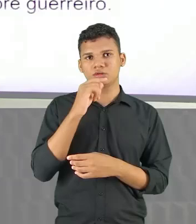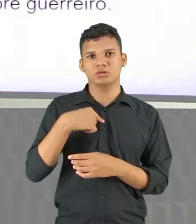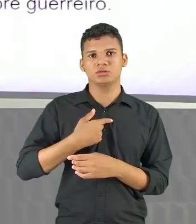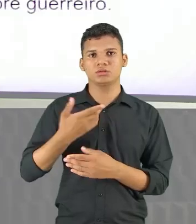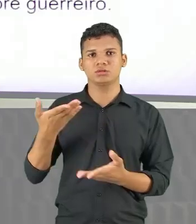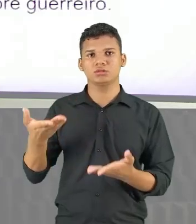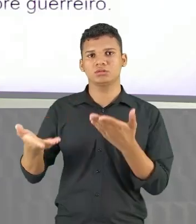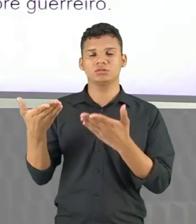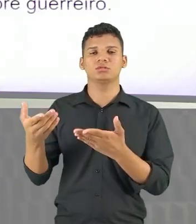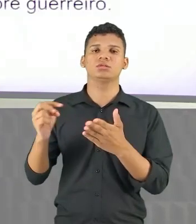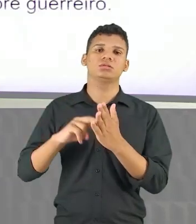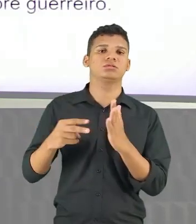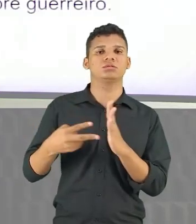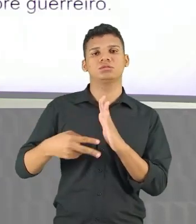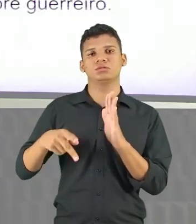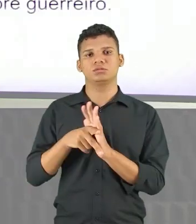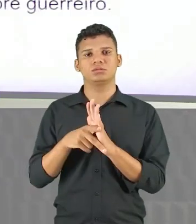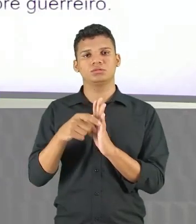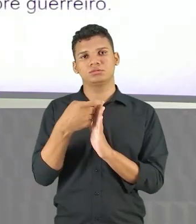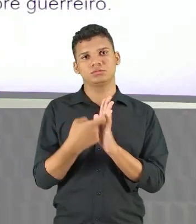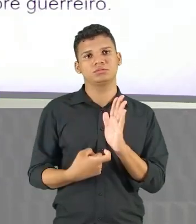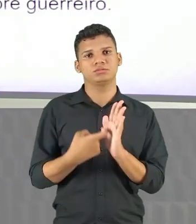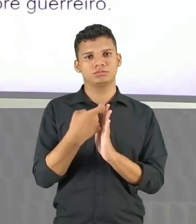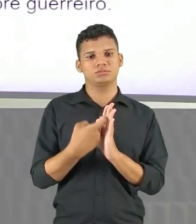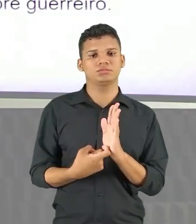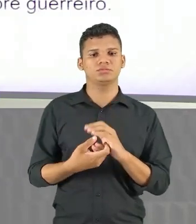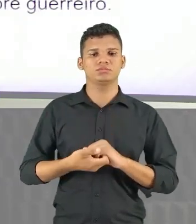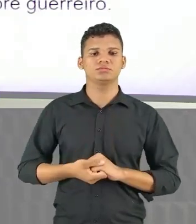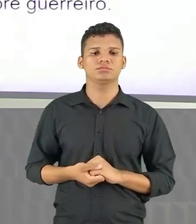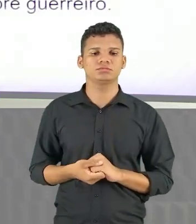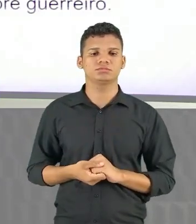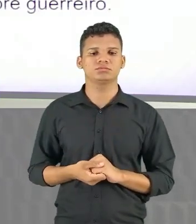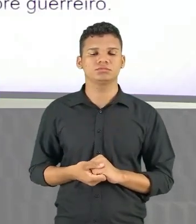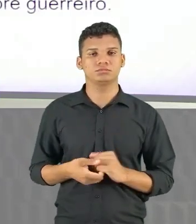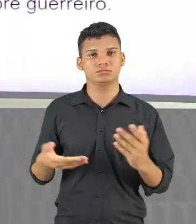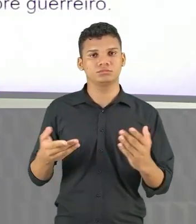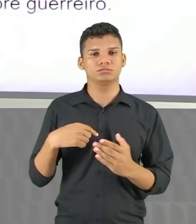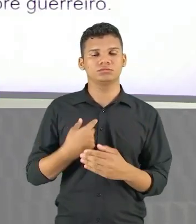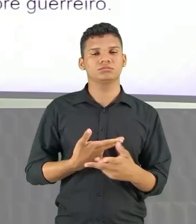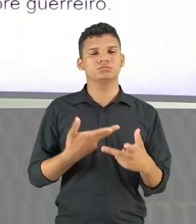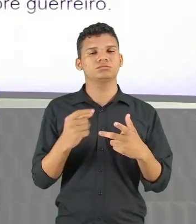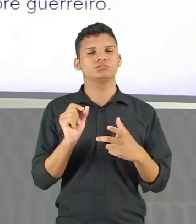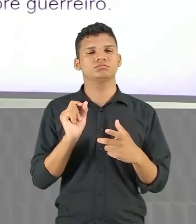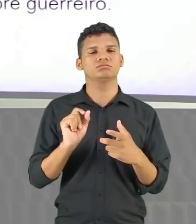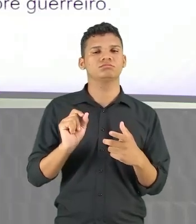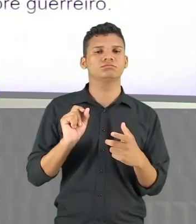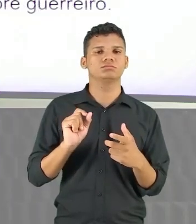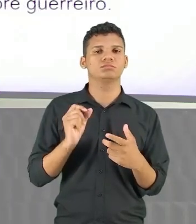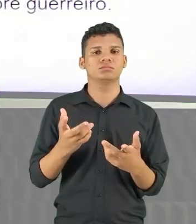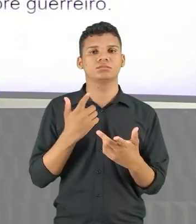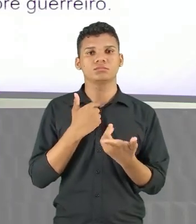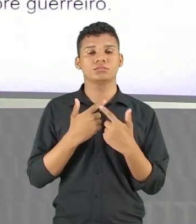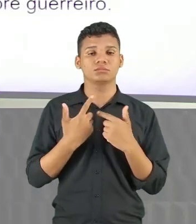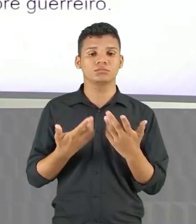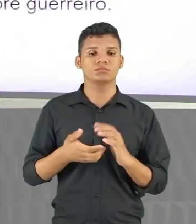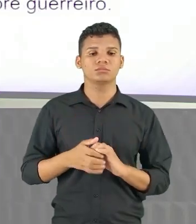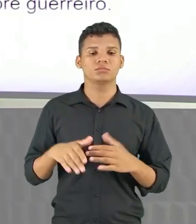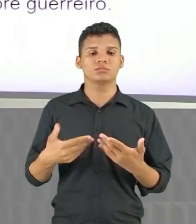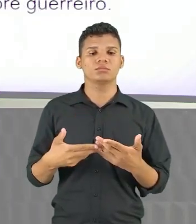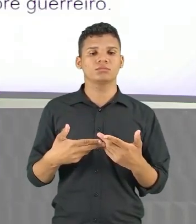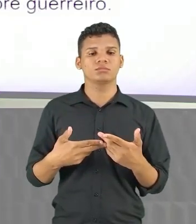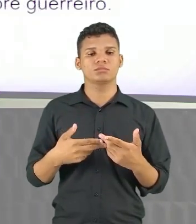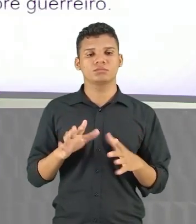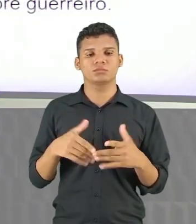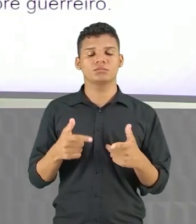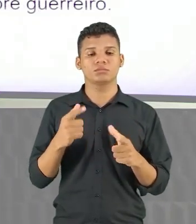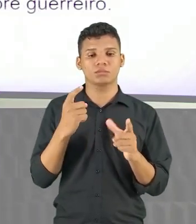o que a gente vê nos textos de Álvares de Azevedo. Então vamos ver o que é que o enunciado quer da questão. O texto de